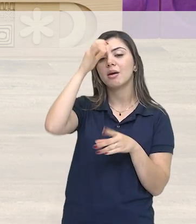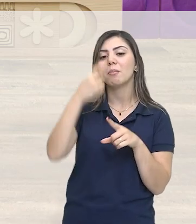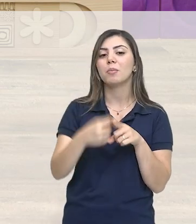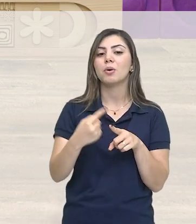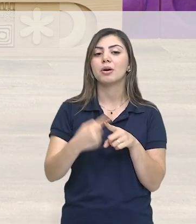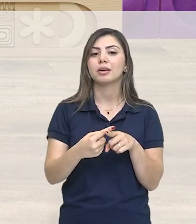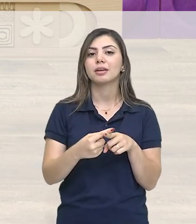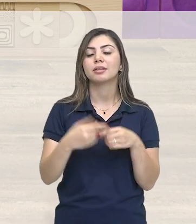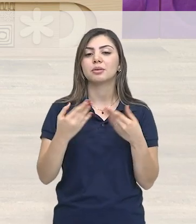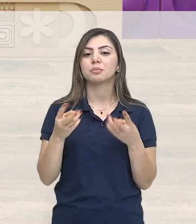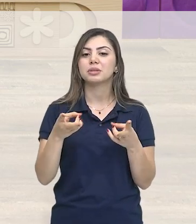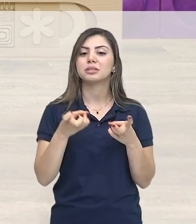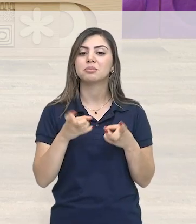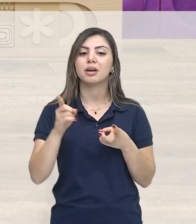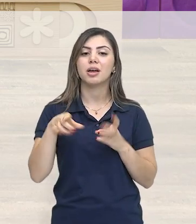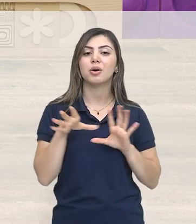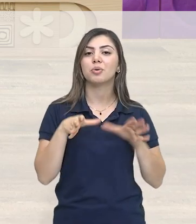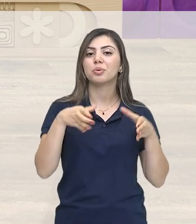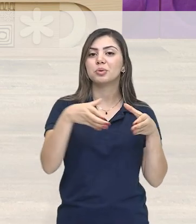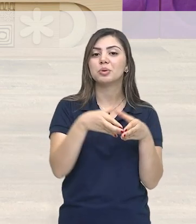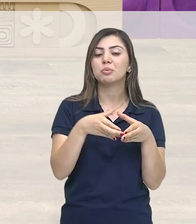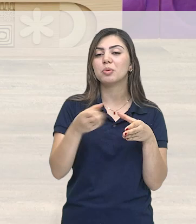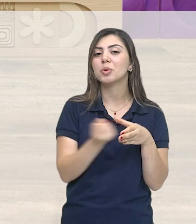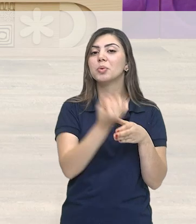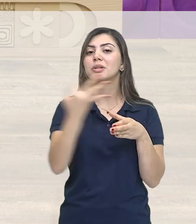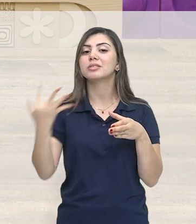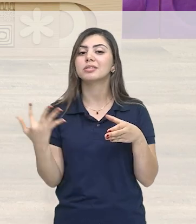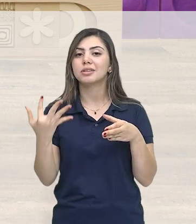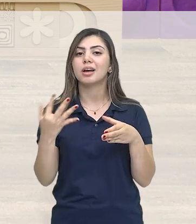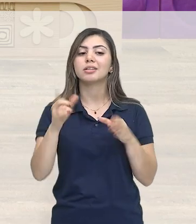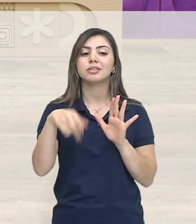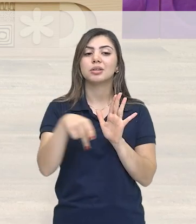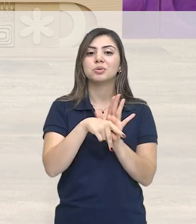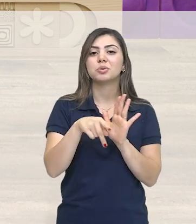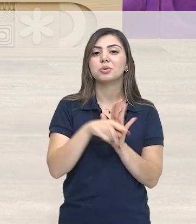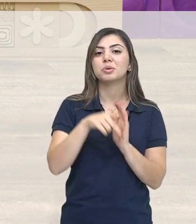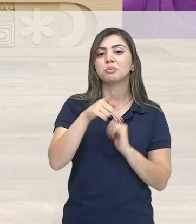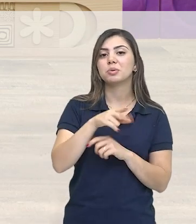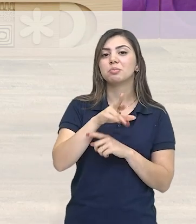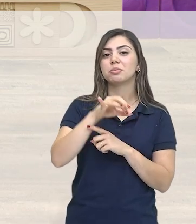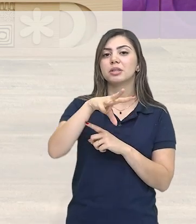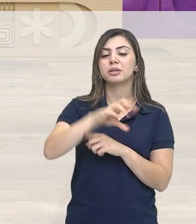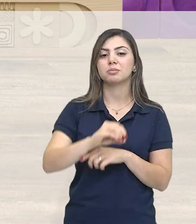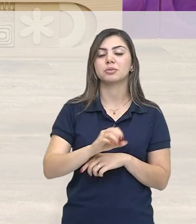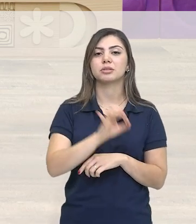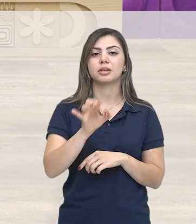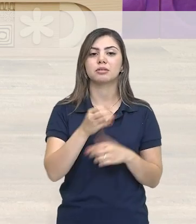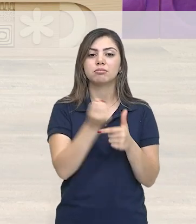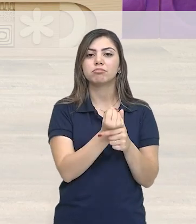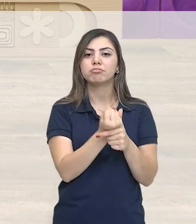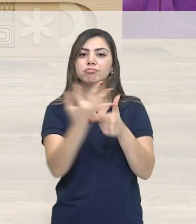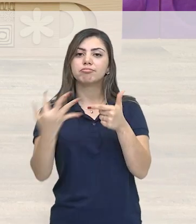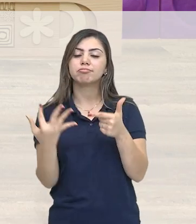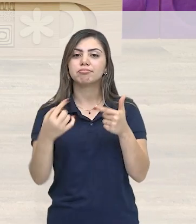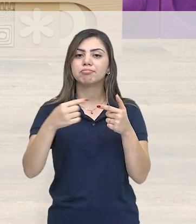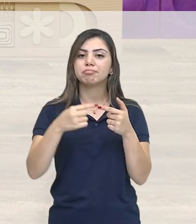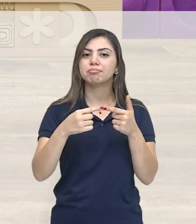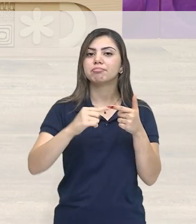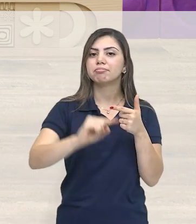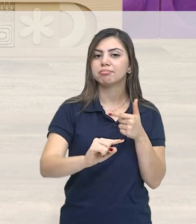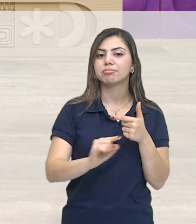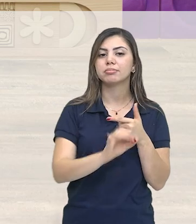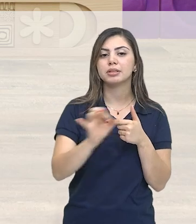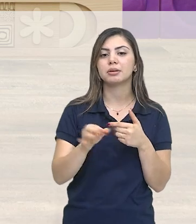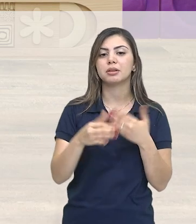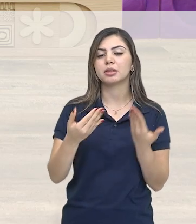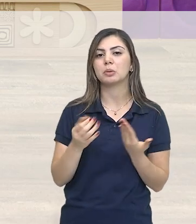nós temos uma quantidade de número que é um número primo. Vejam que a gente não consegue dividir esse grupo formado